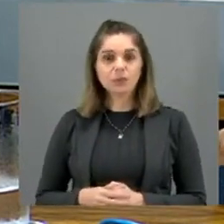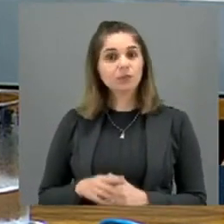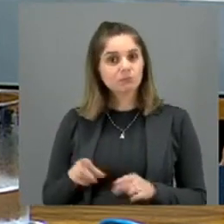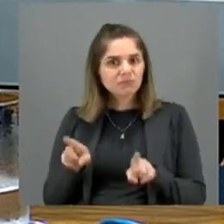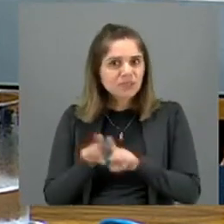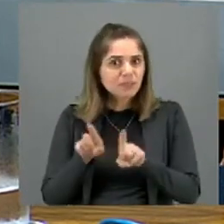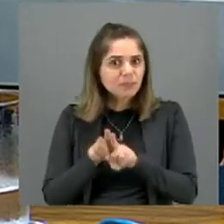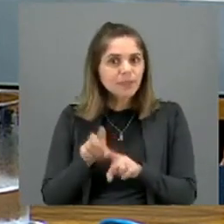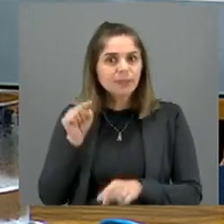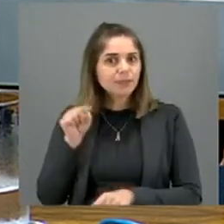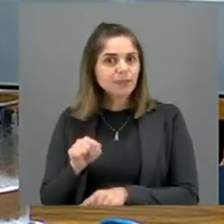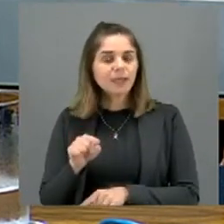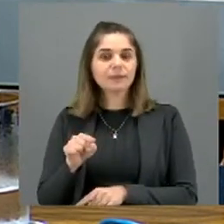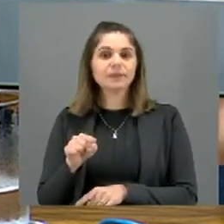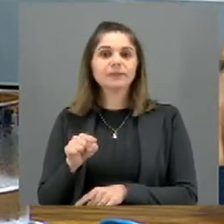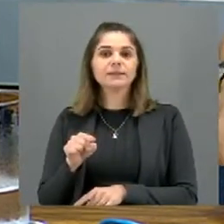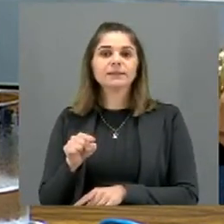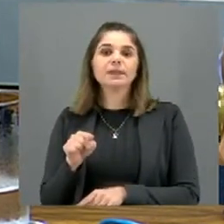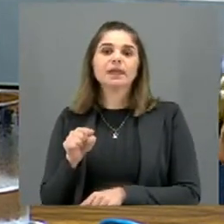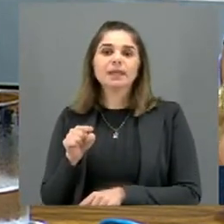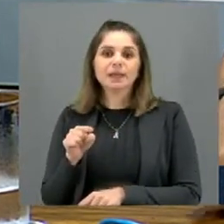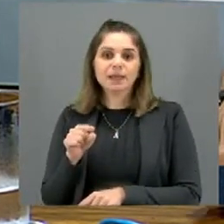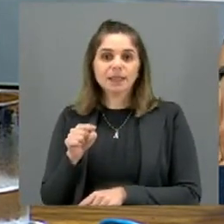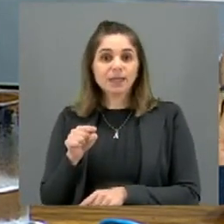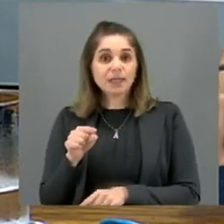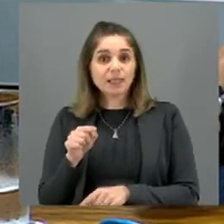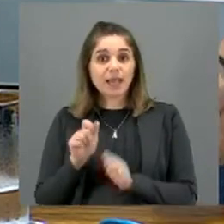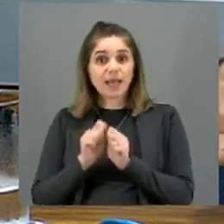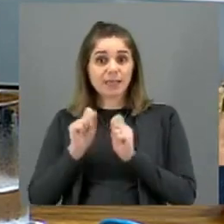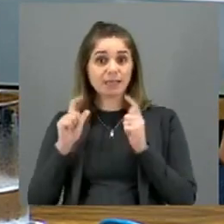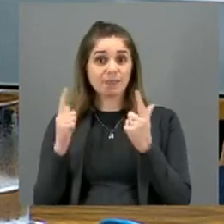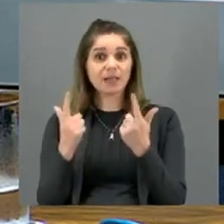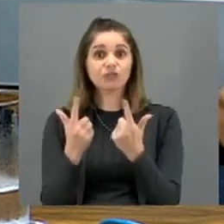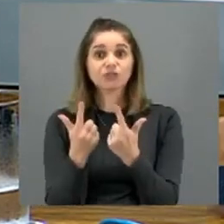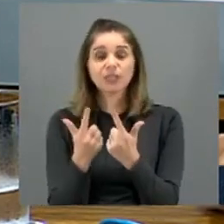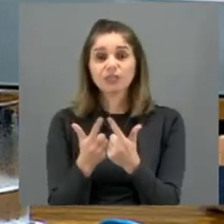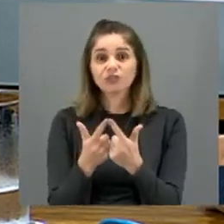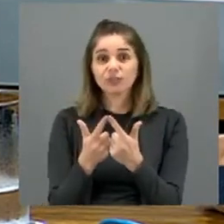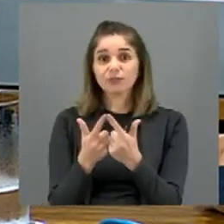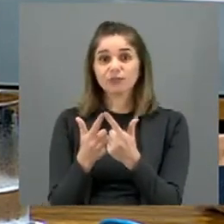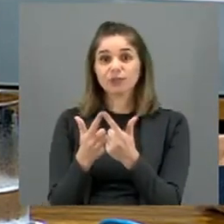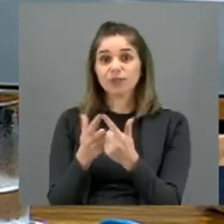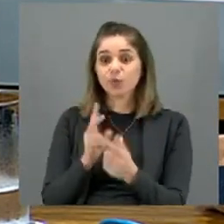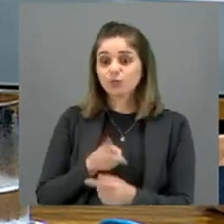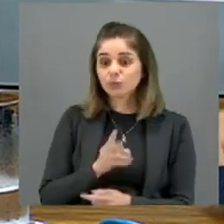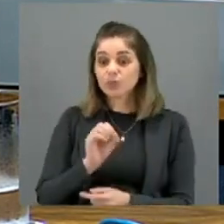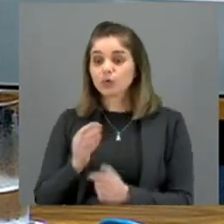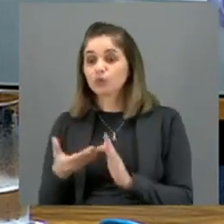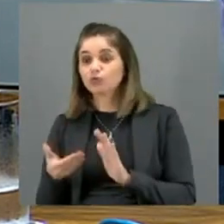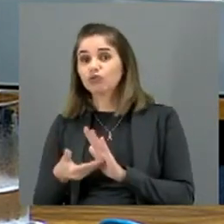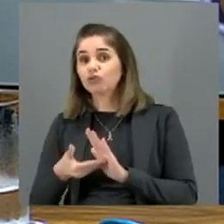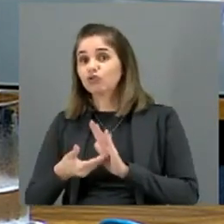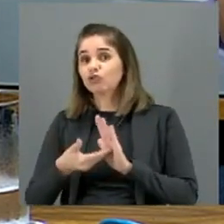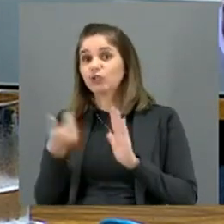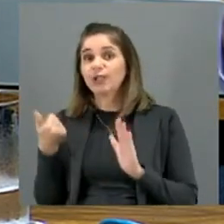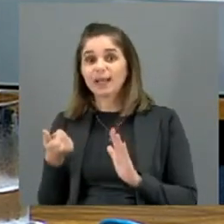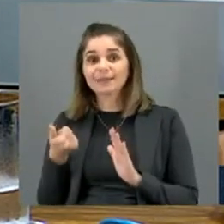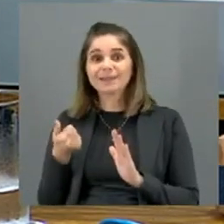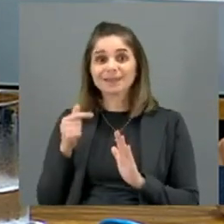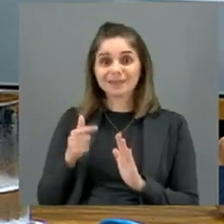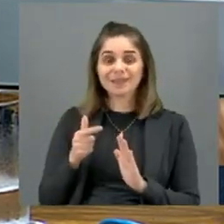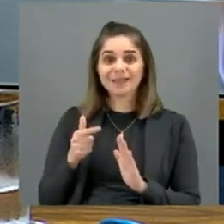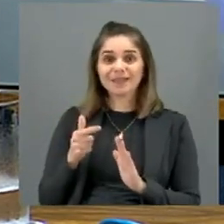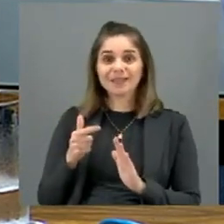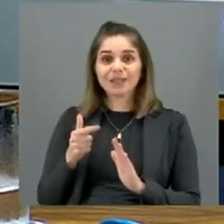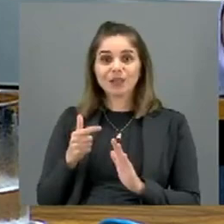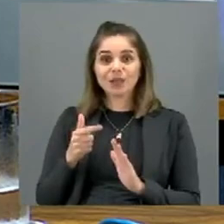também para que a Assembleia Legislativa mantivesse ou tirasse o capitão Assunção. E a Assembleia Legislativa do Estado do Espírito